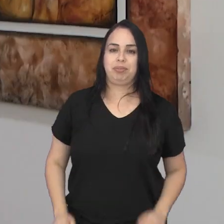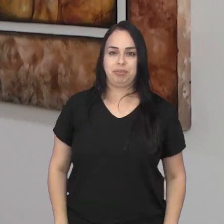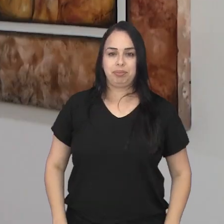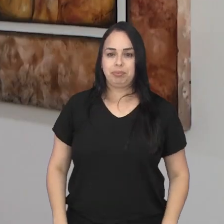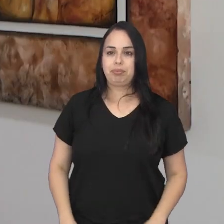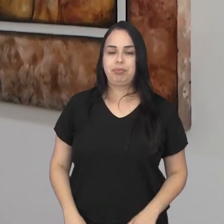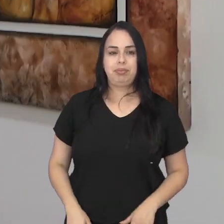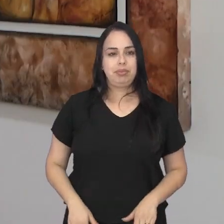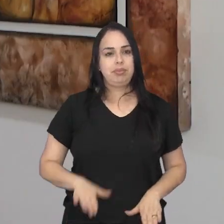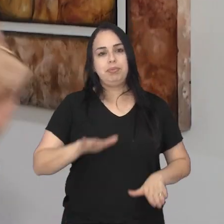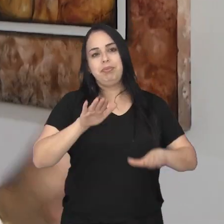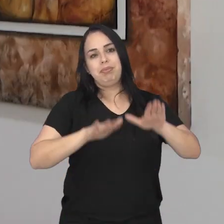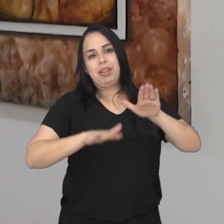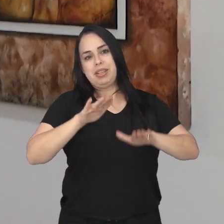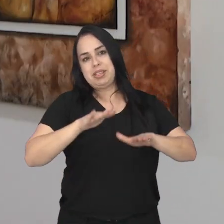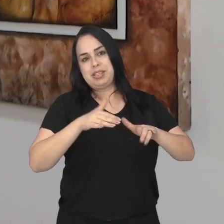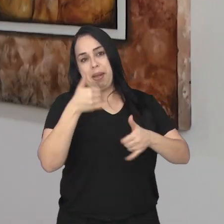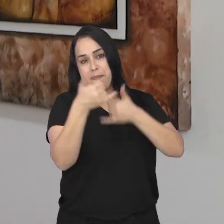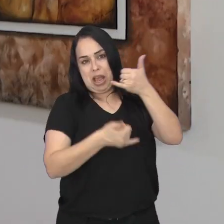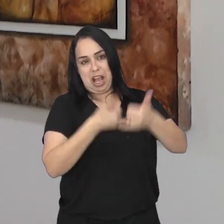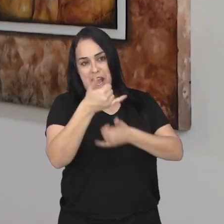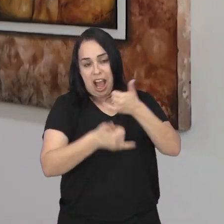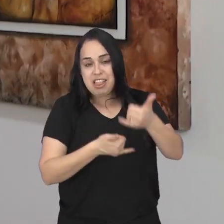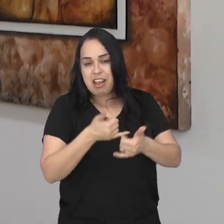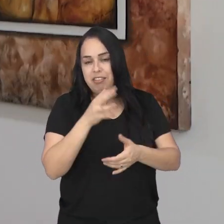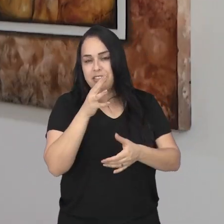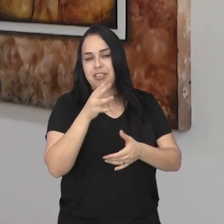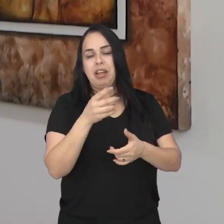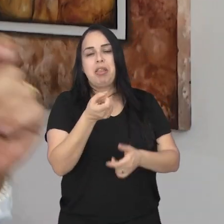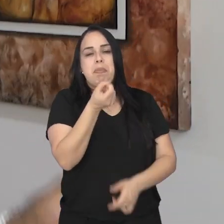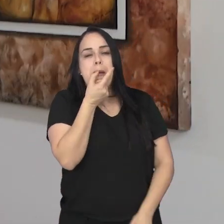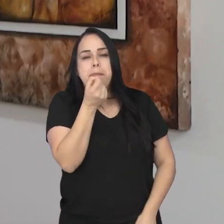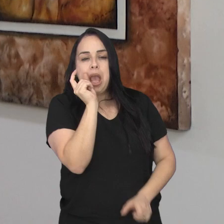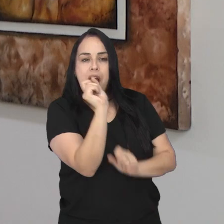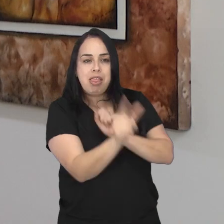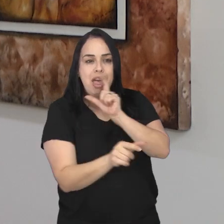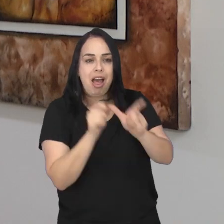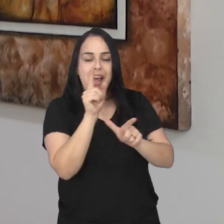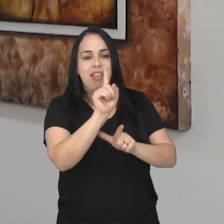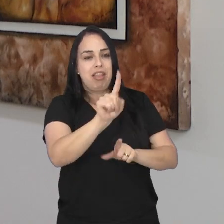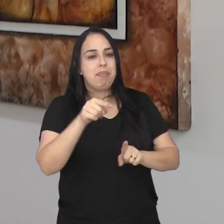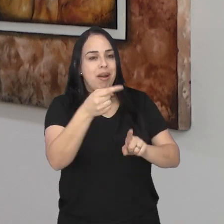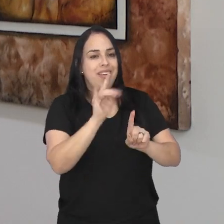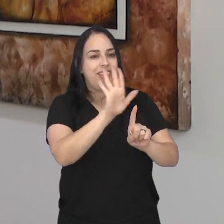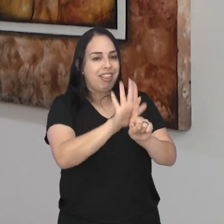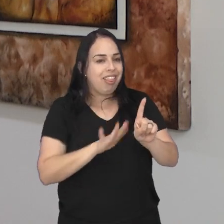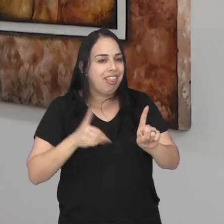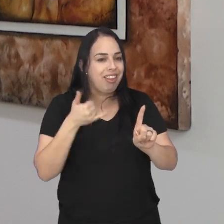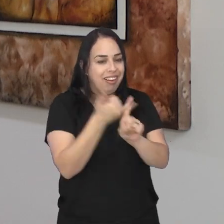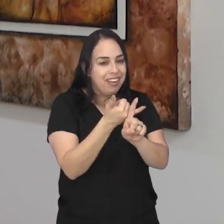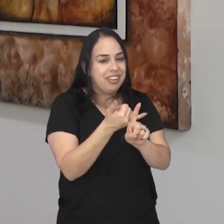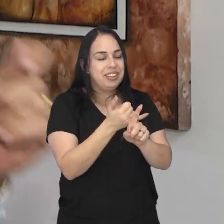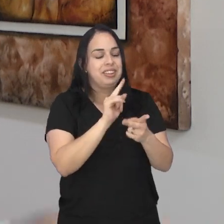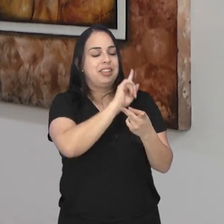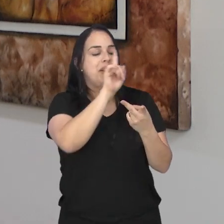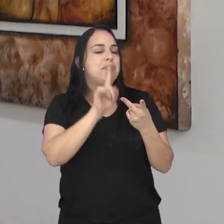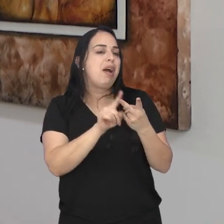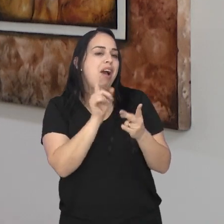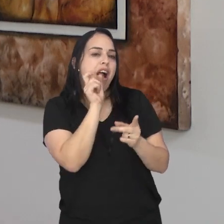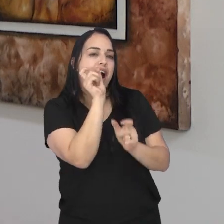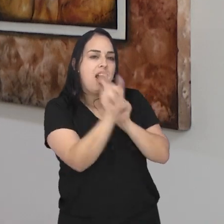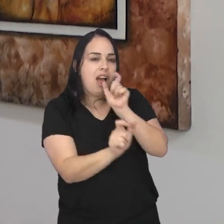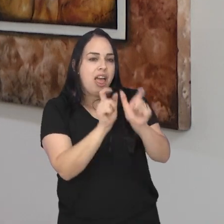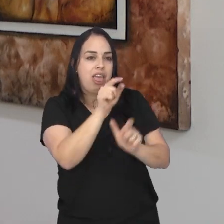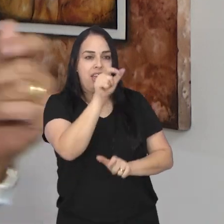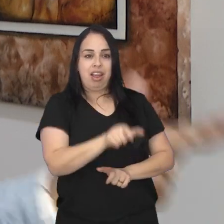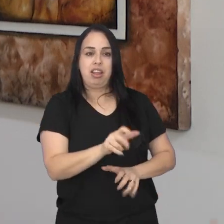e acontece muitas vezes numa brincadeira na escola numa piada e depois vai para o bullying depois começam as